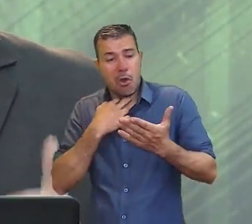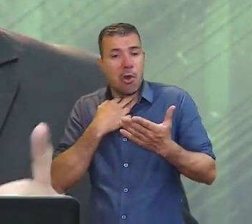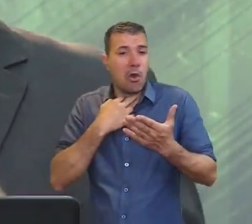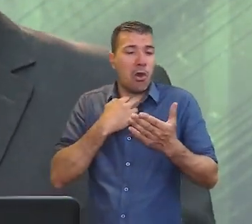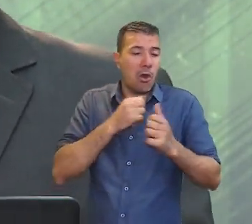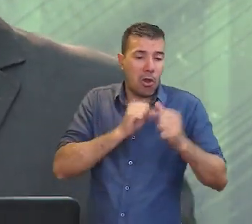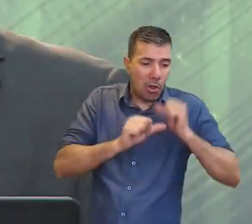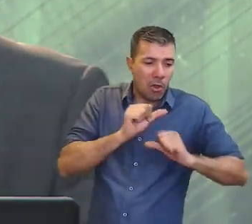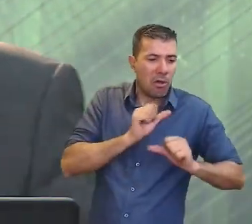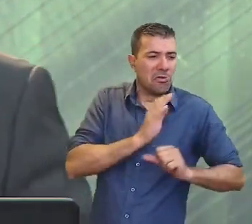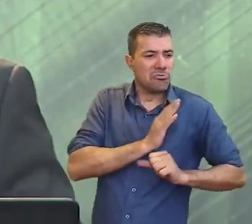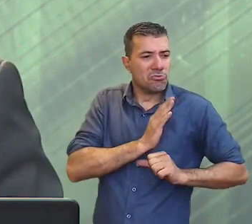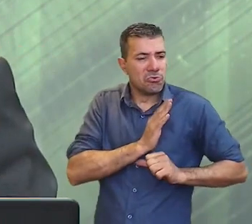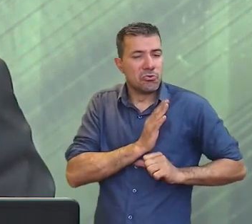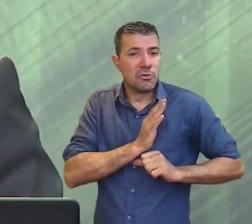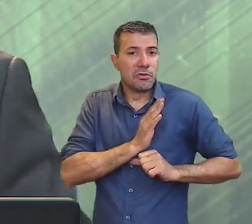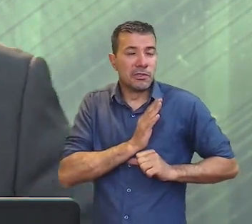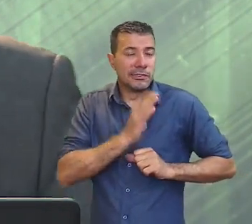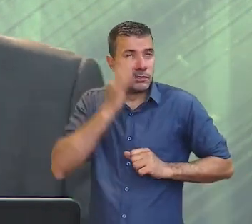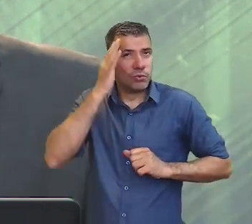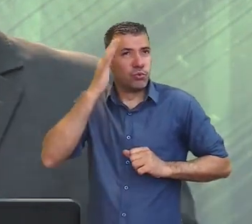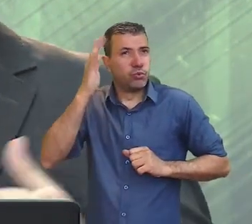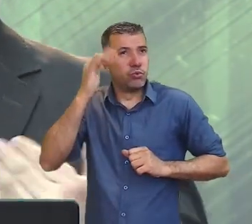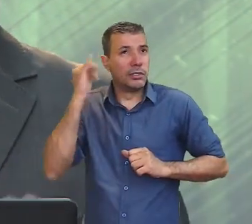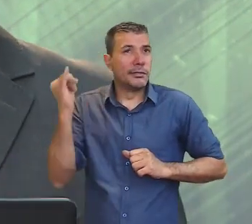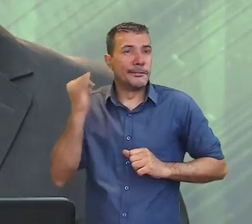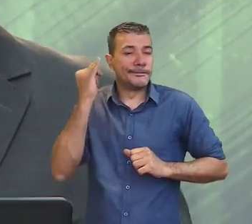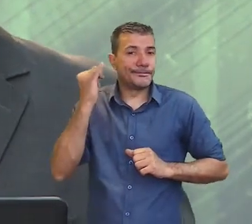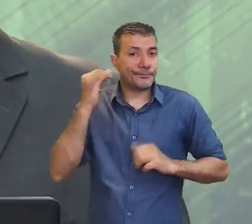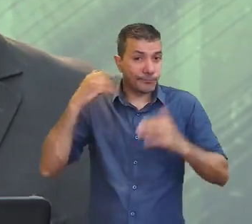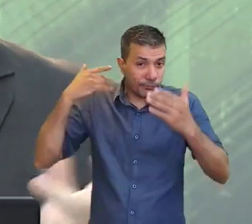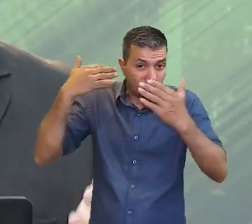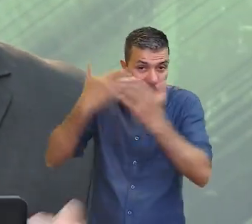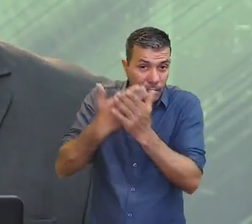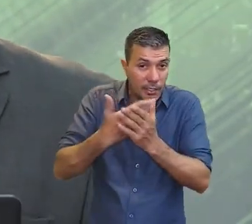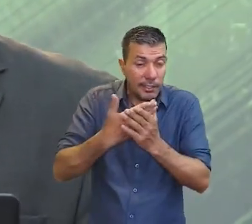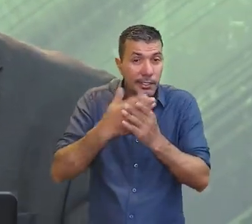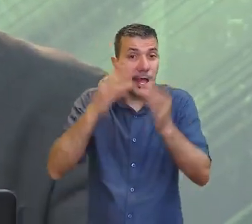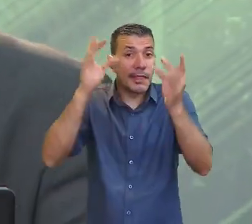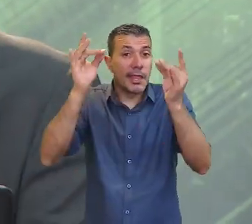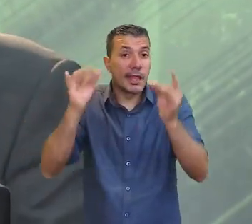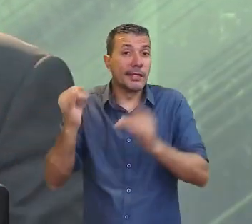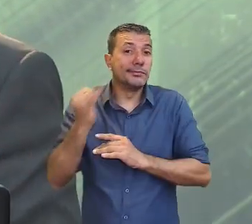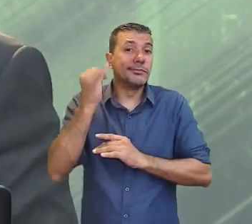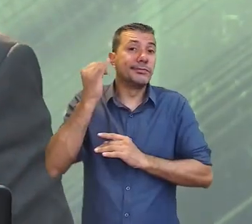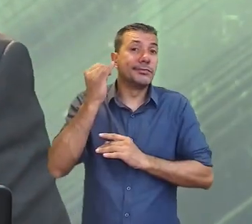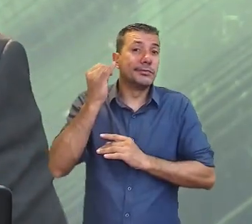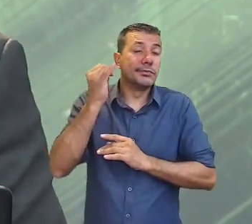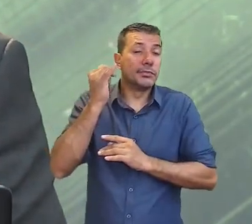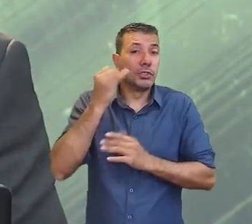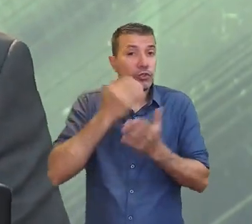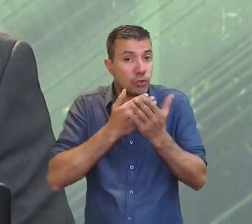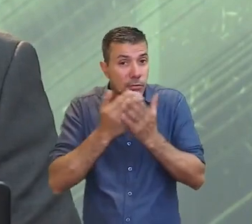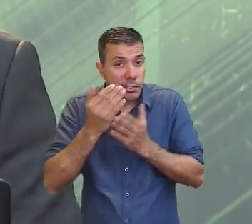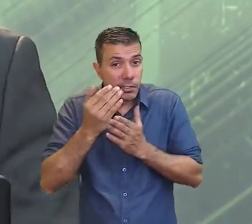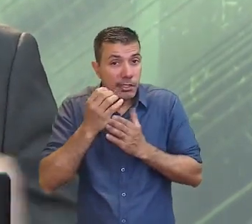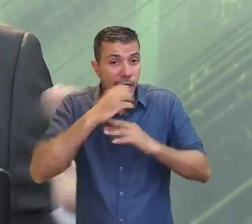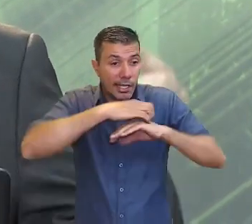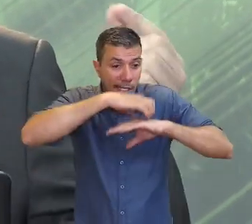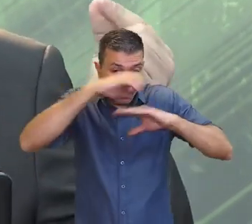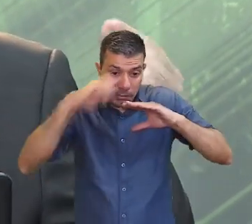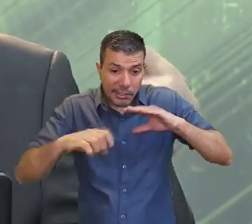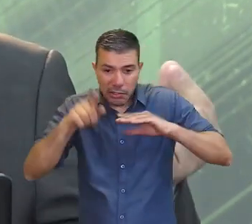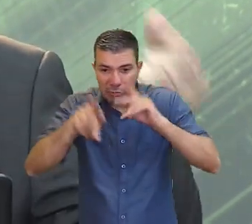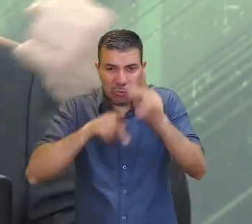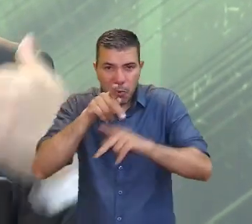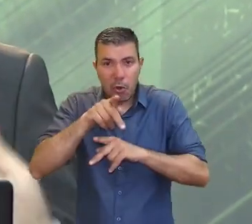vida. Esse tema é um tema muito importante que nos leva à reflexão, mas vamos avançar aqui. Outro detalhe importante, que antes também de começar a expiação pelo povo, o